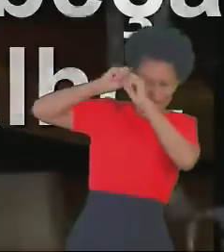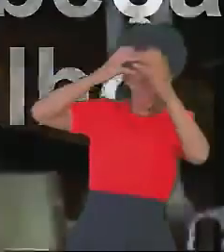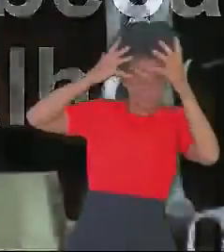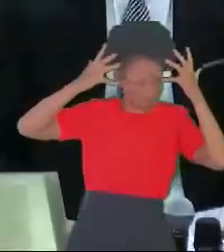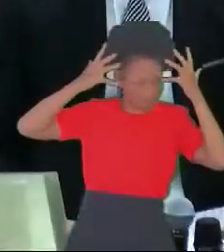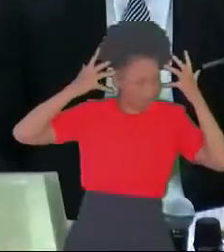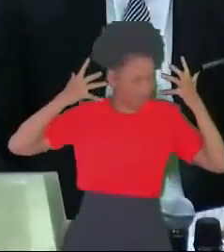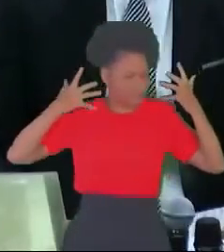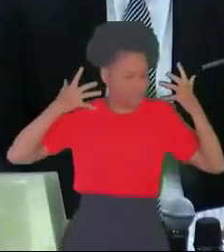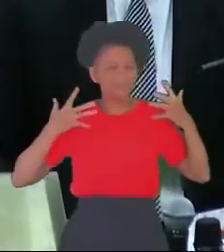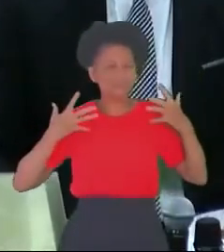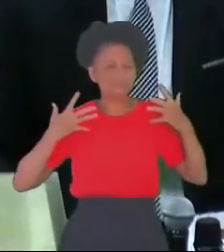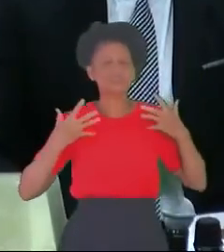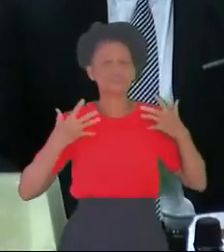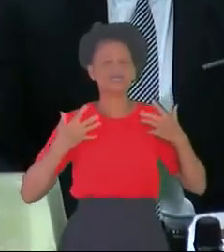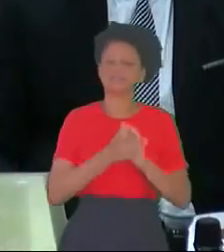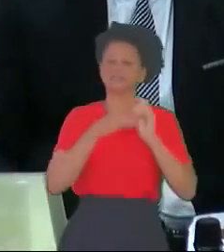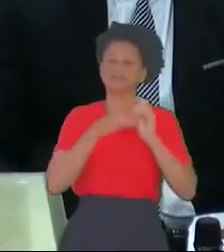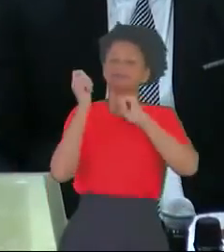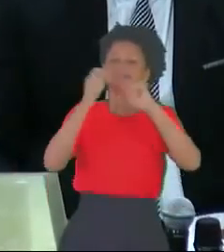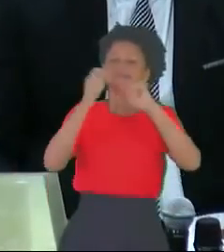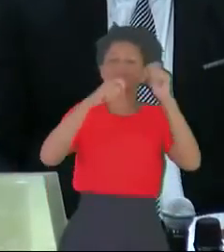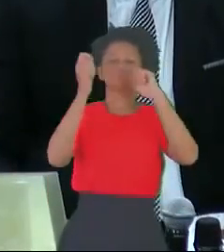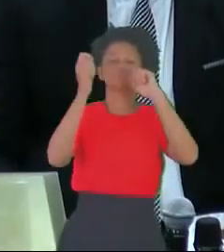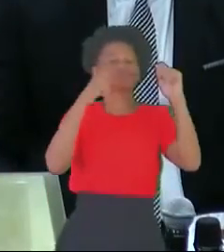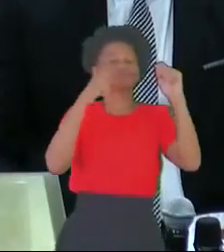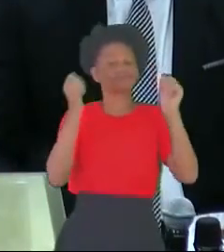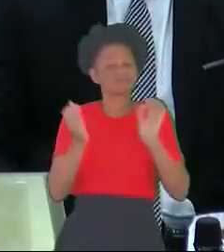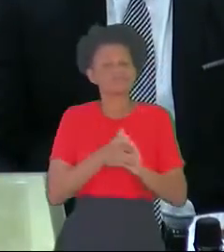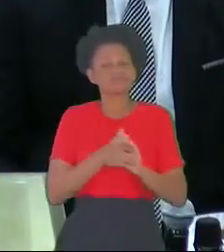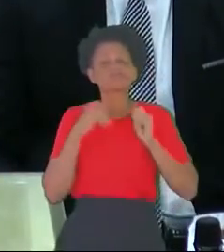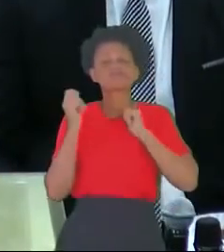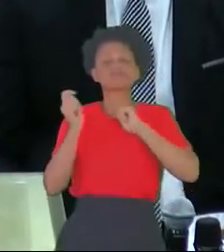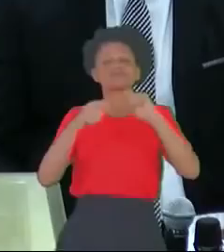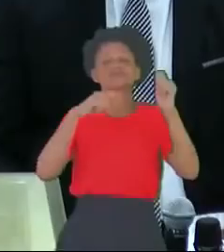Oh, aleluia. Oh, aleluia.